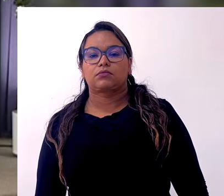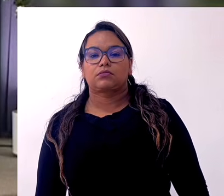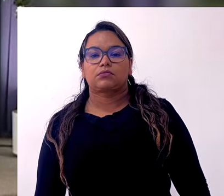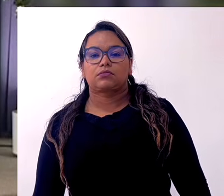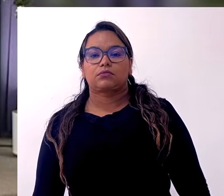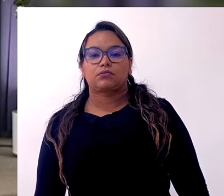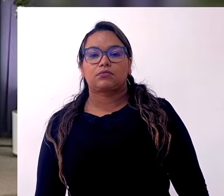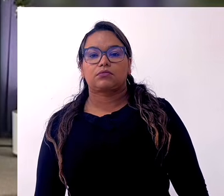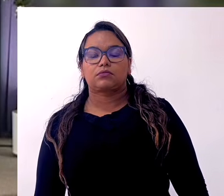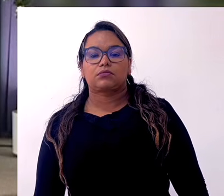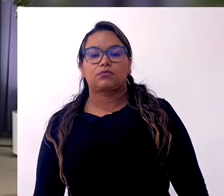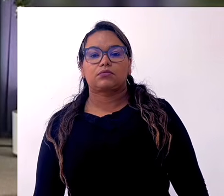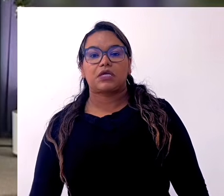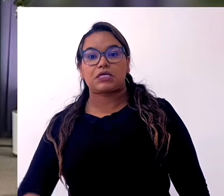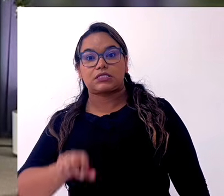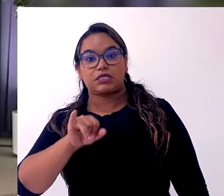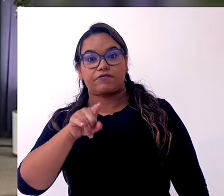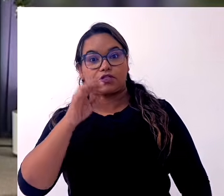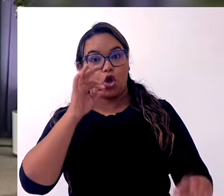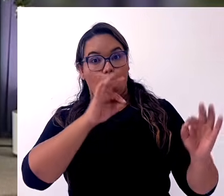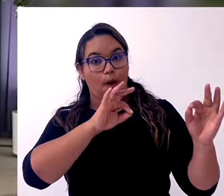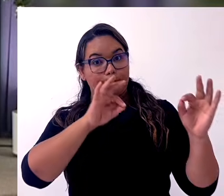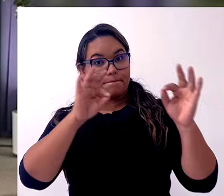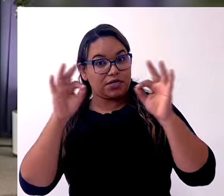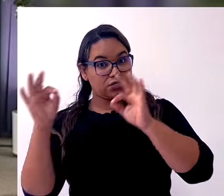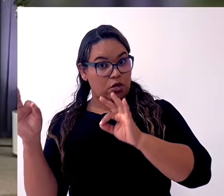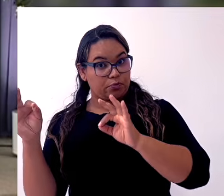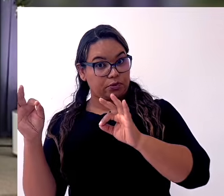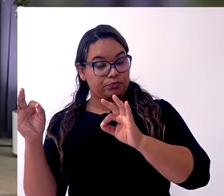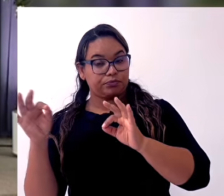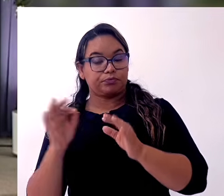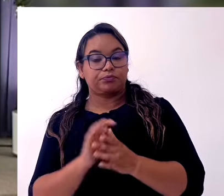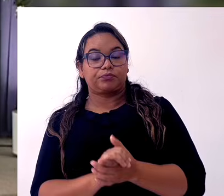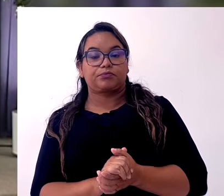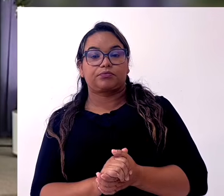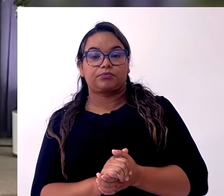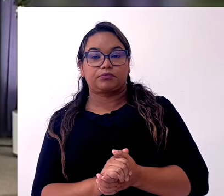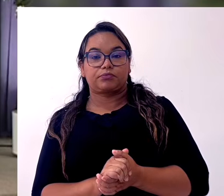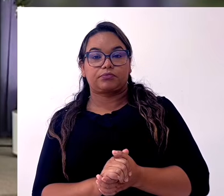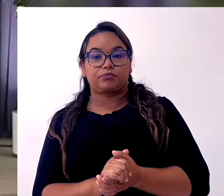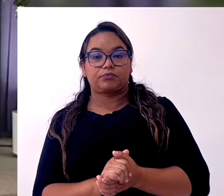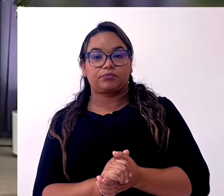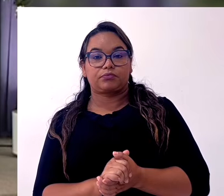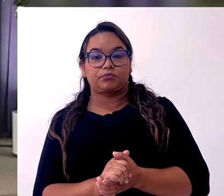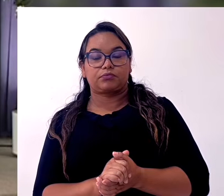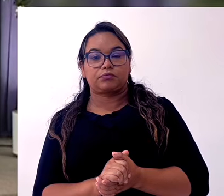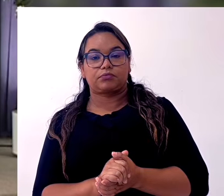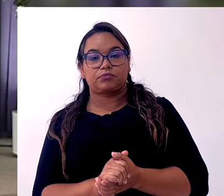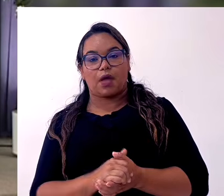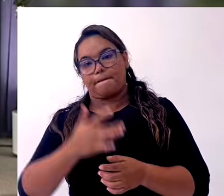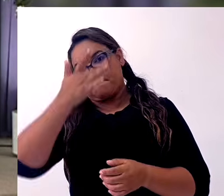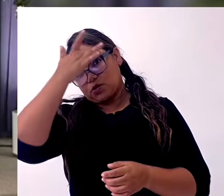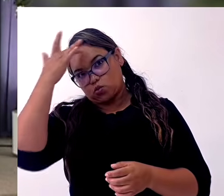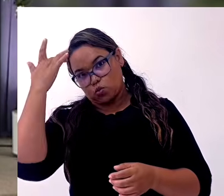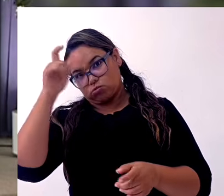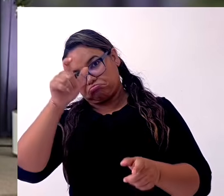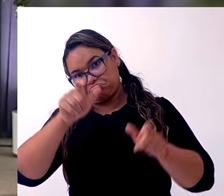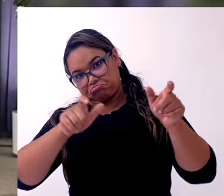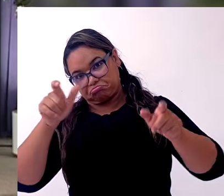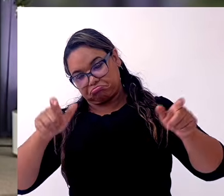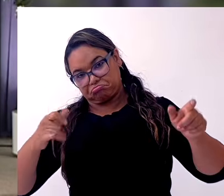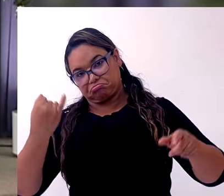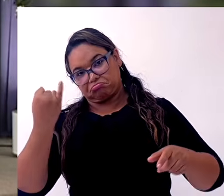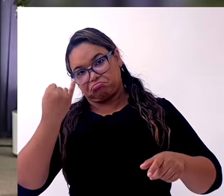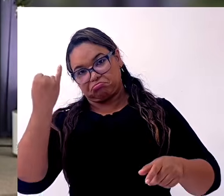dos Estados Unidos, de repente houve silêncio absoluto. Então não vamos continuar falando de 11 de